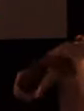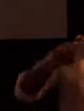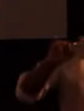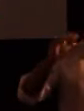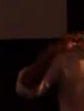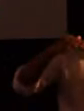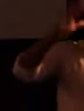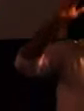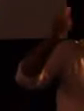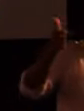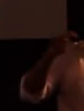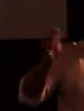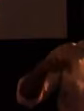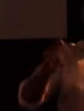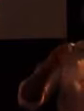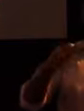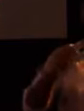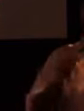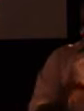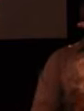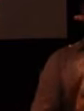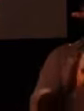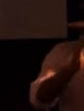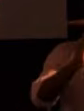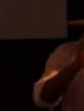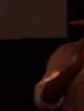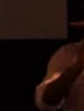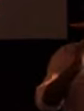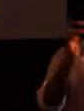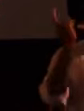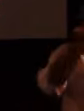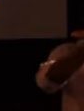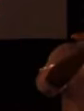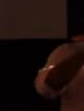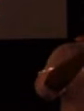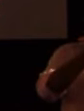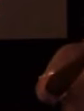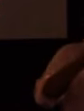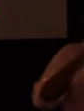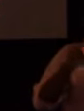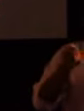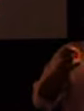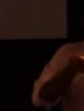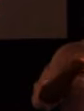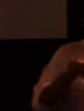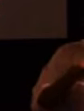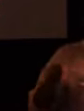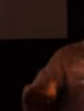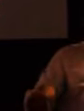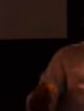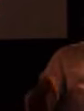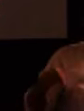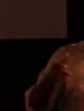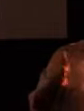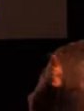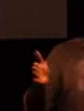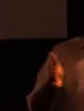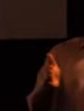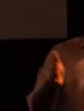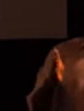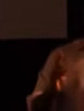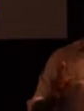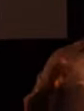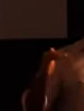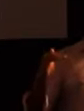na medida que é possível se verticalizar proporcionalmente a uma exigência de um afastamento